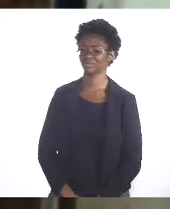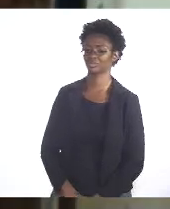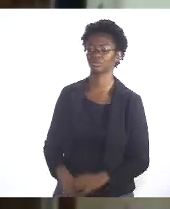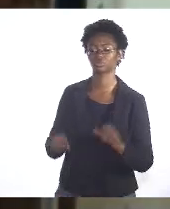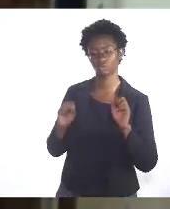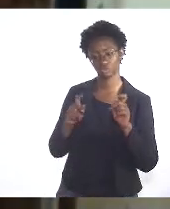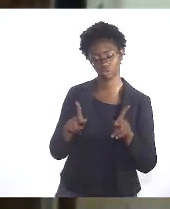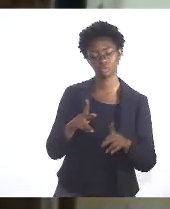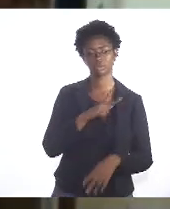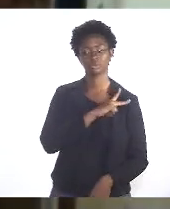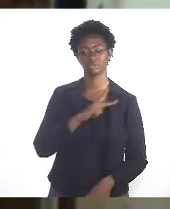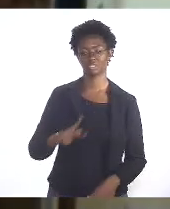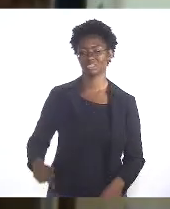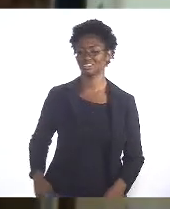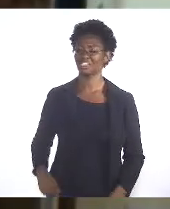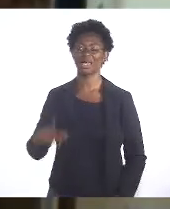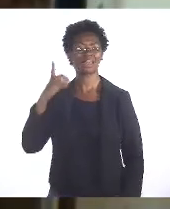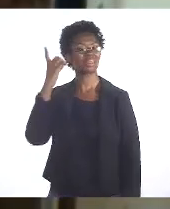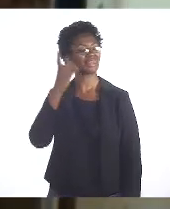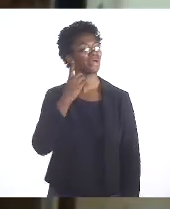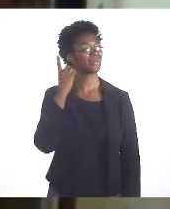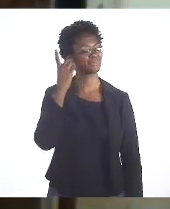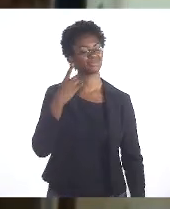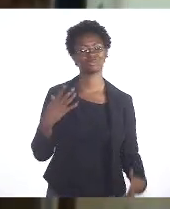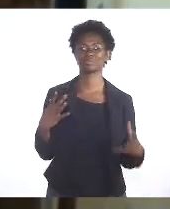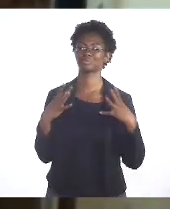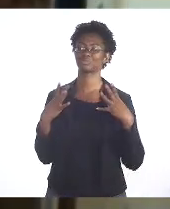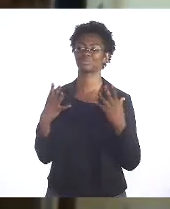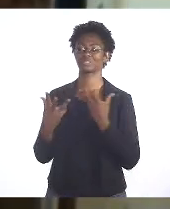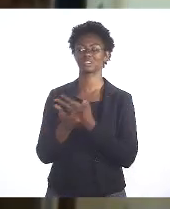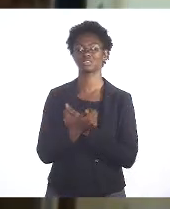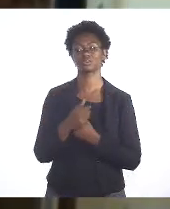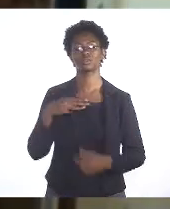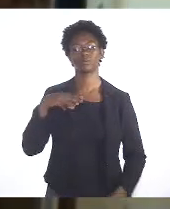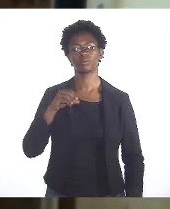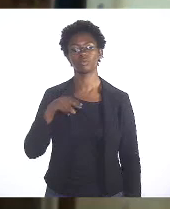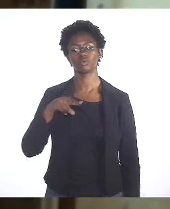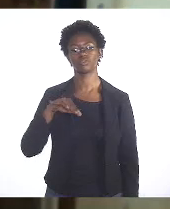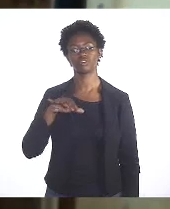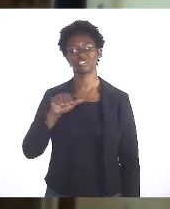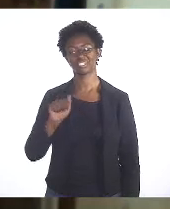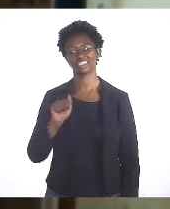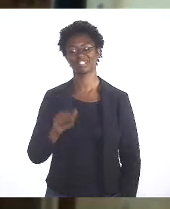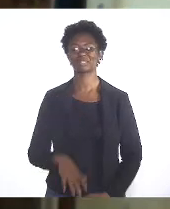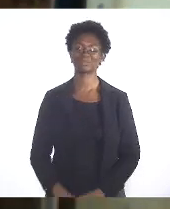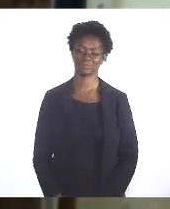presidente, nobre deputada Mônica Francisco,